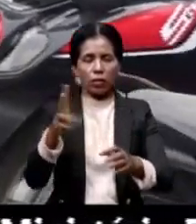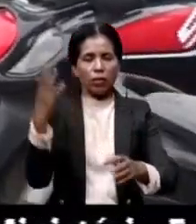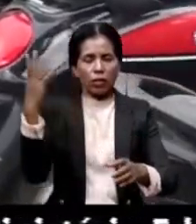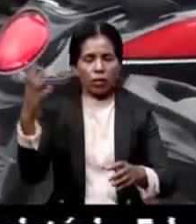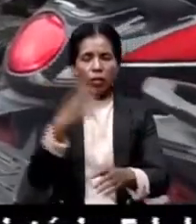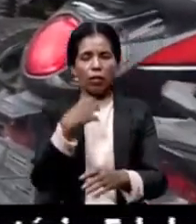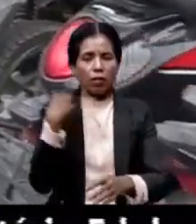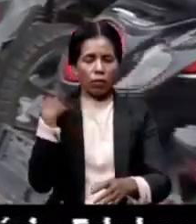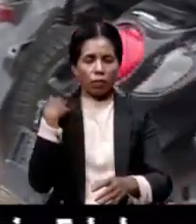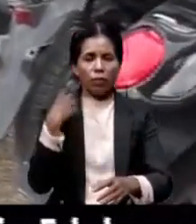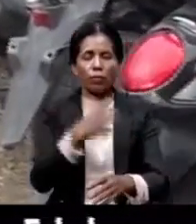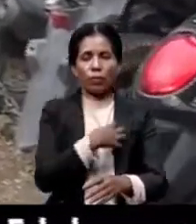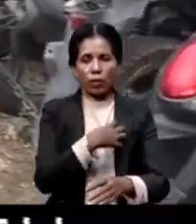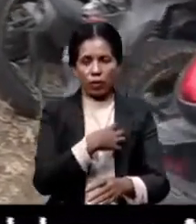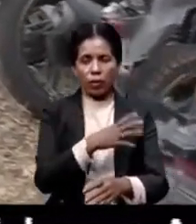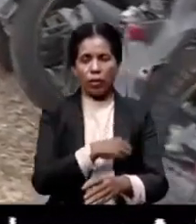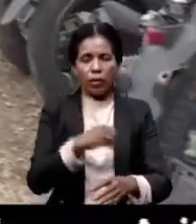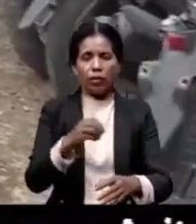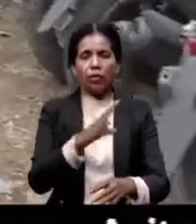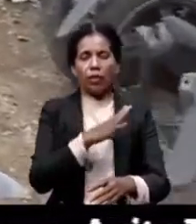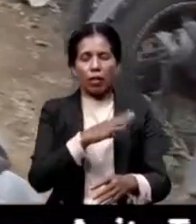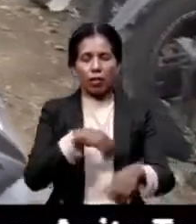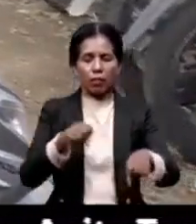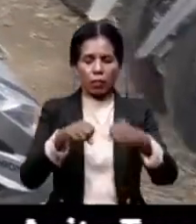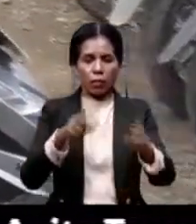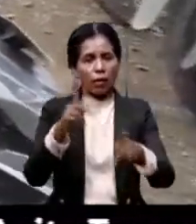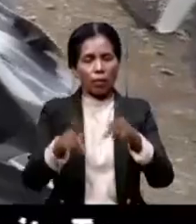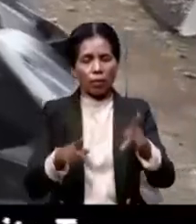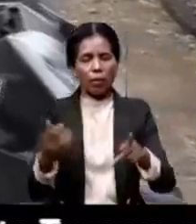komando jeral penteli no komando dili Kodihain motorizada